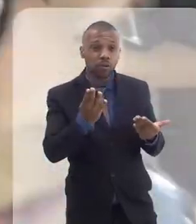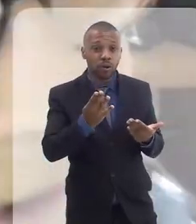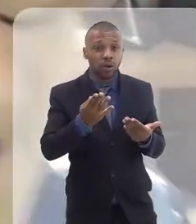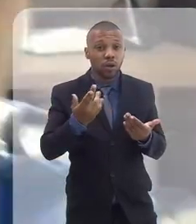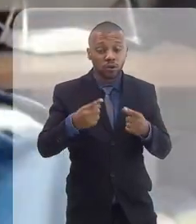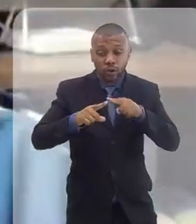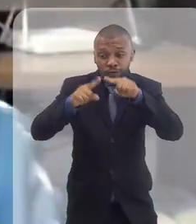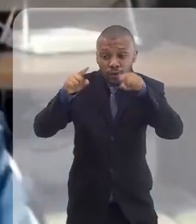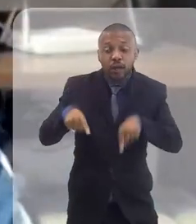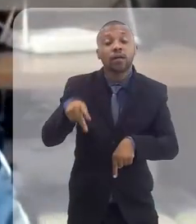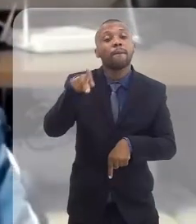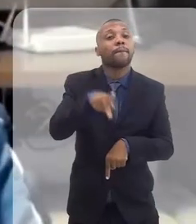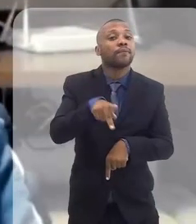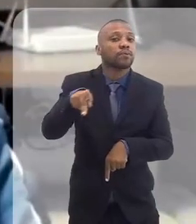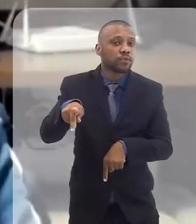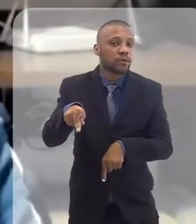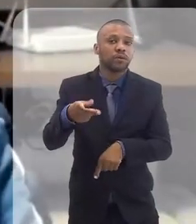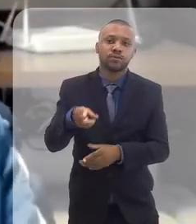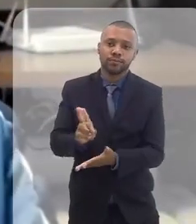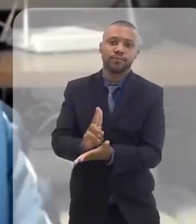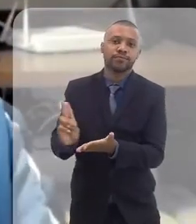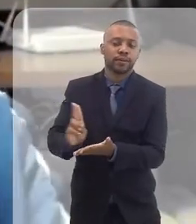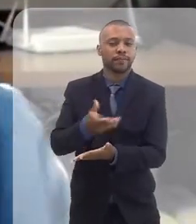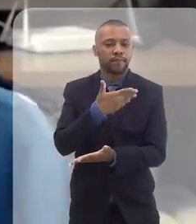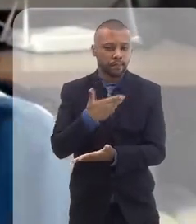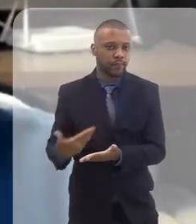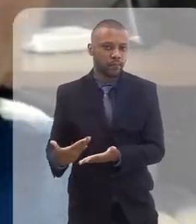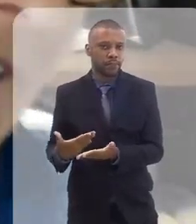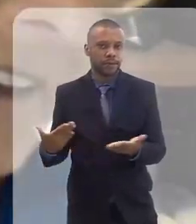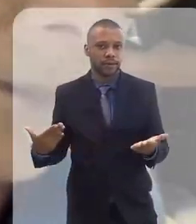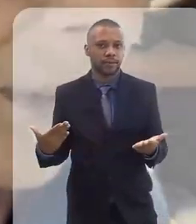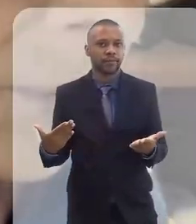sou docente de uma universidade pública.